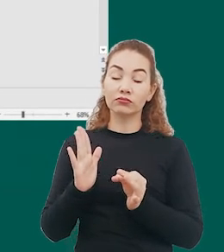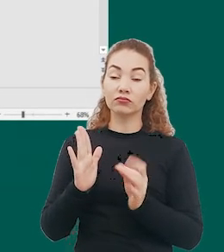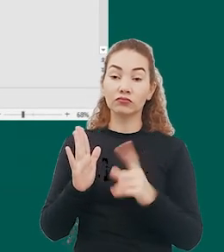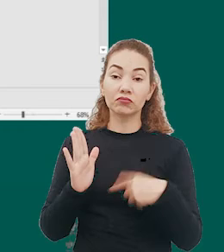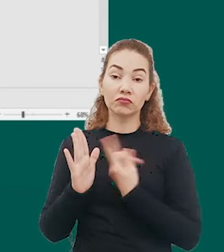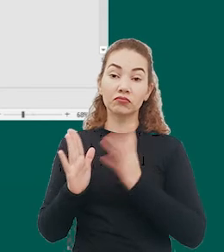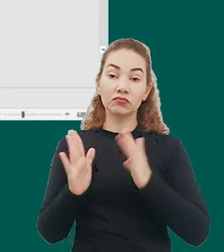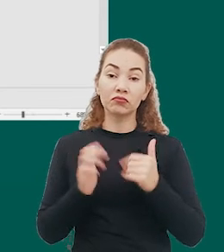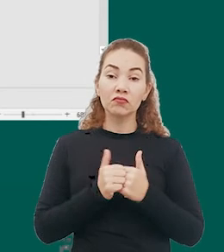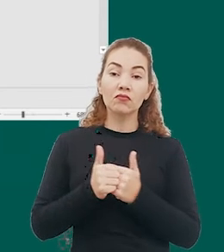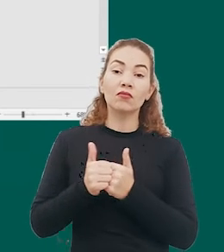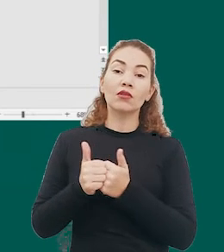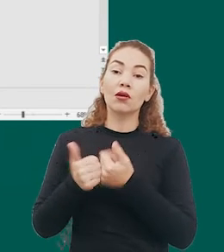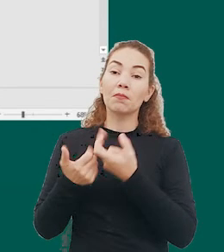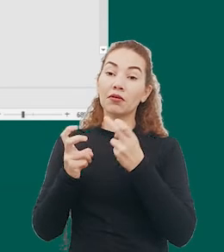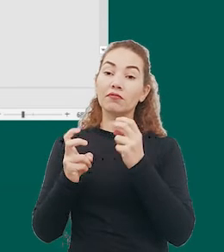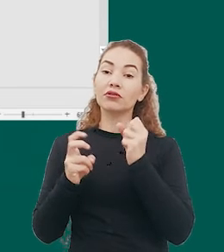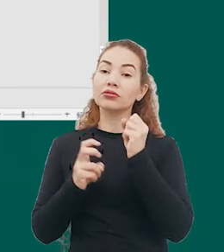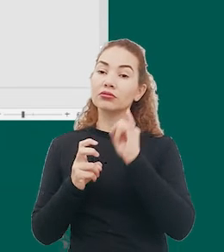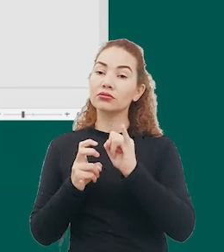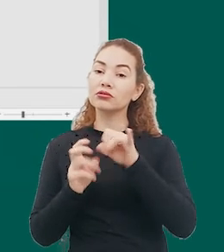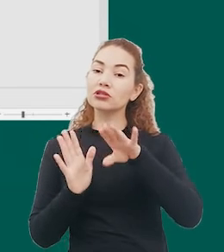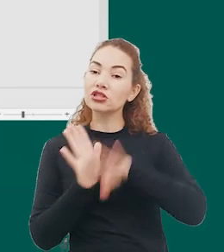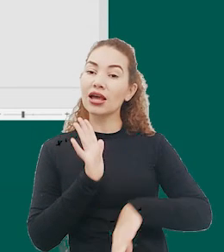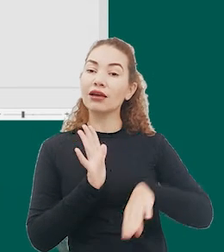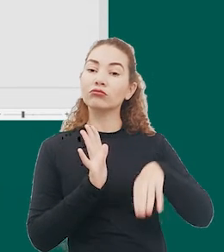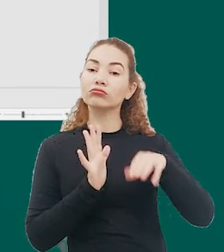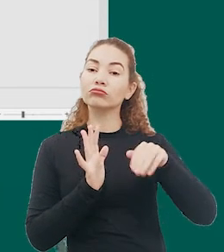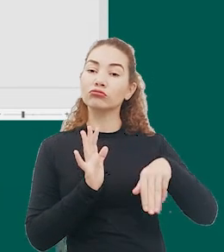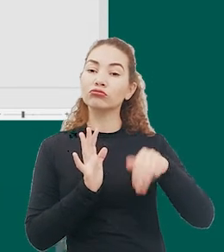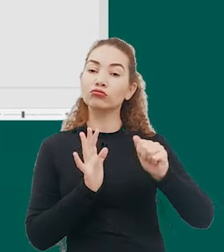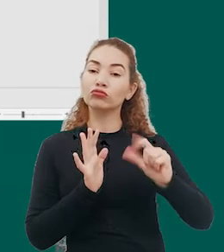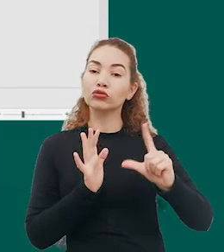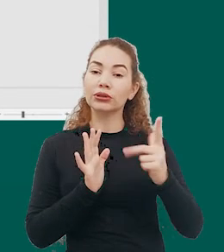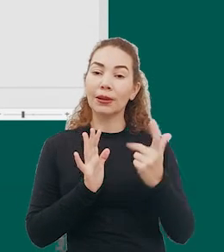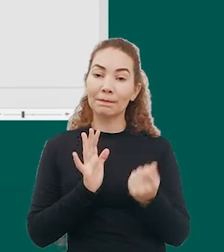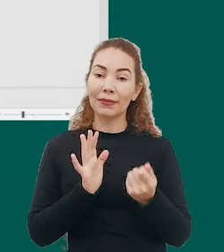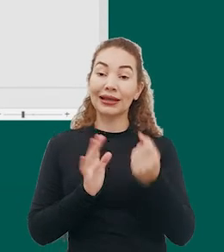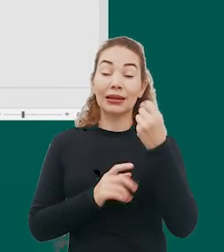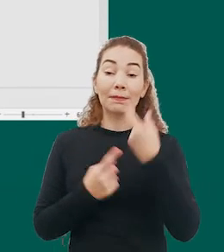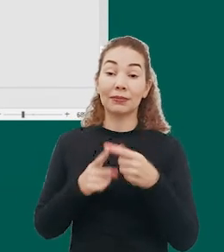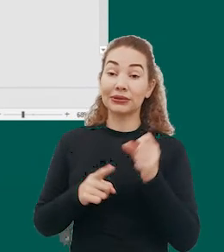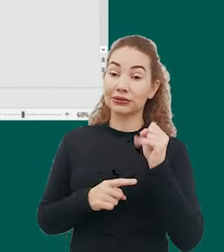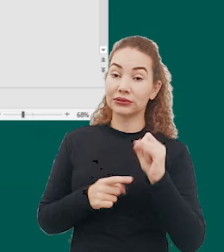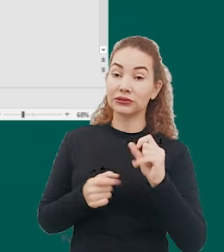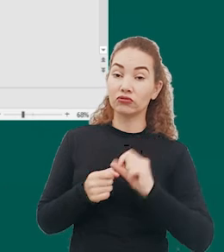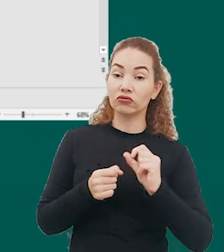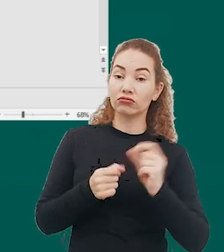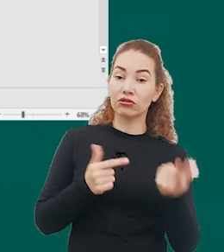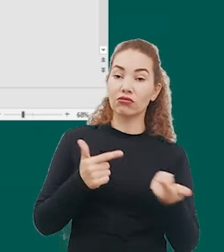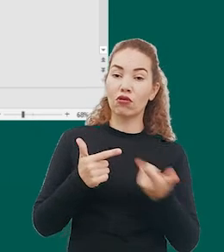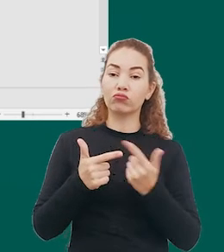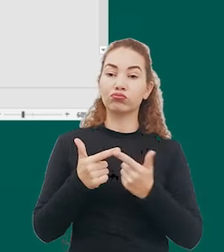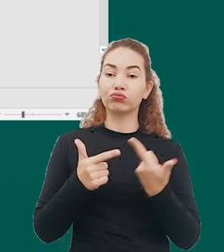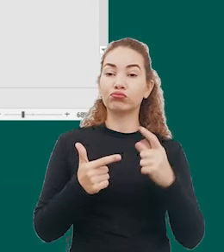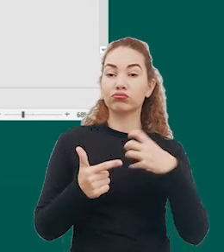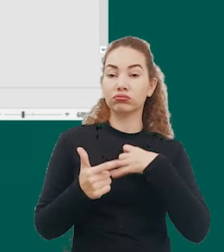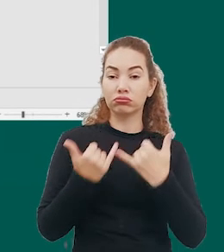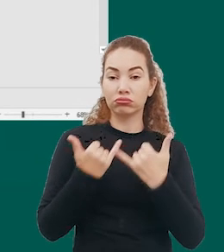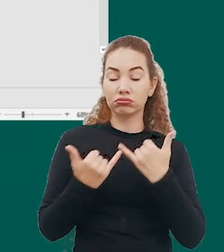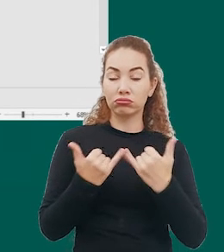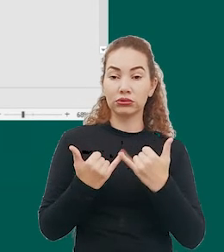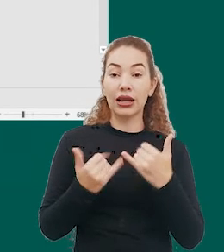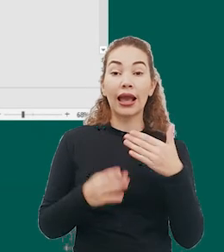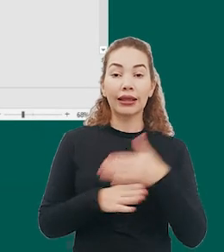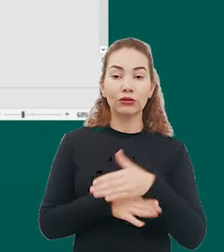nós vamos acompanhar para ver se saiu da malha, certo? Mas vamos fazer uma outra suposição. Nós entramos